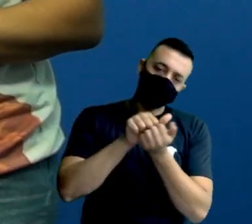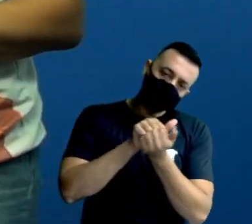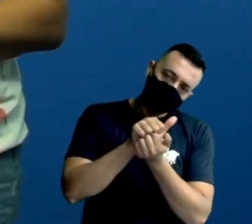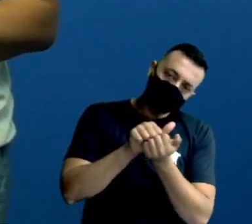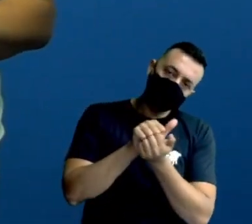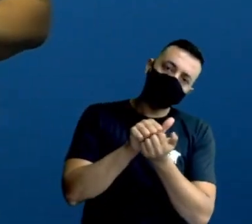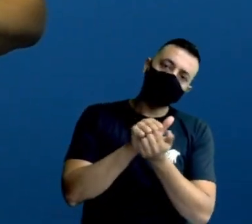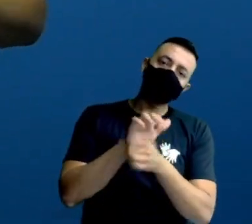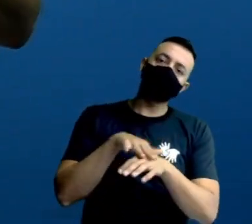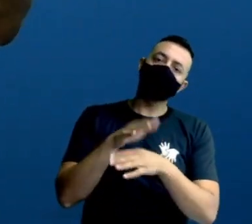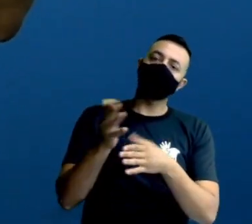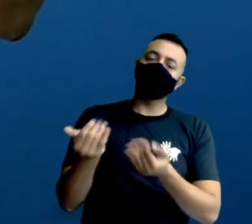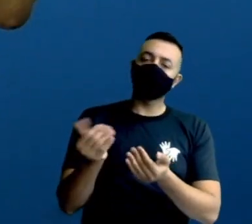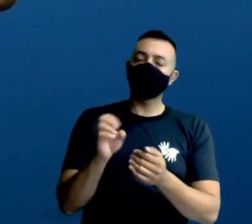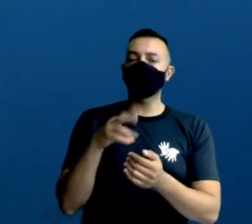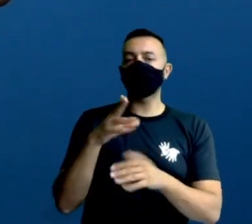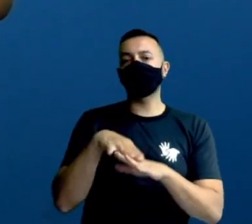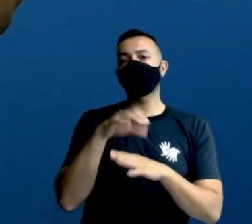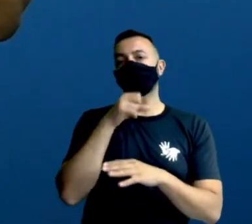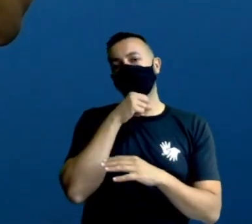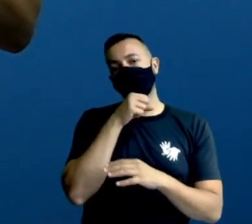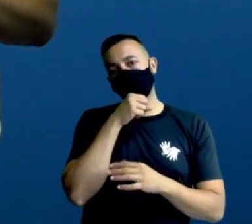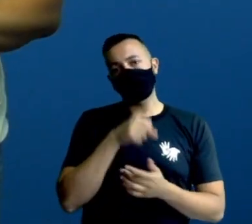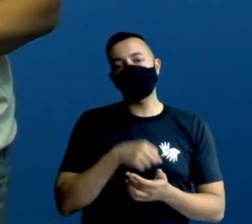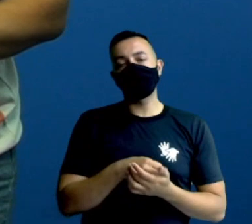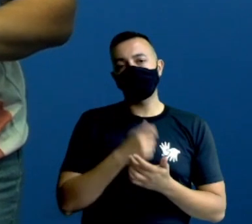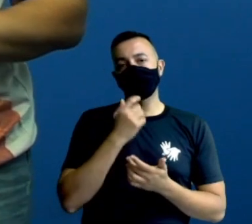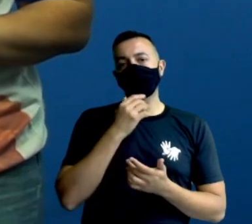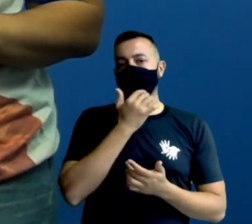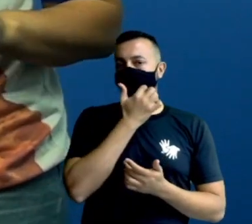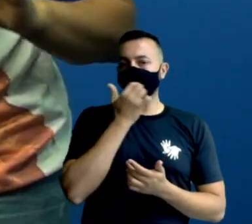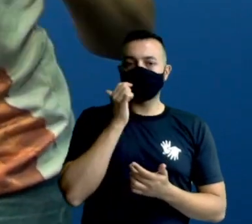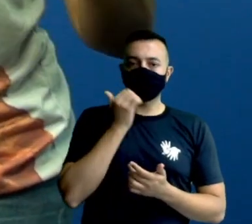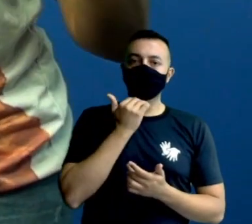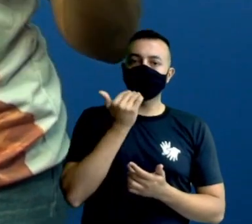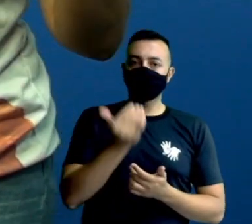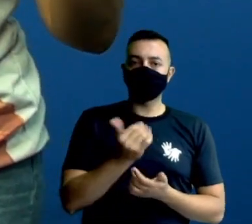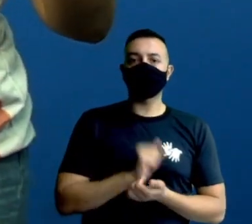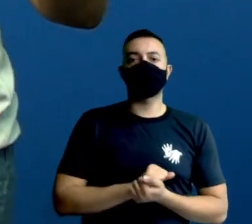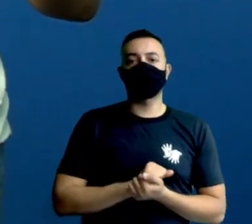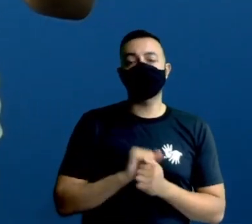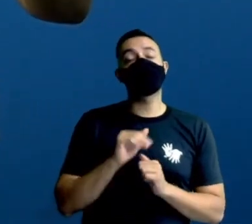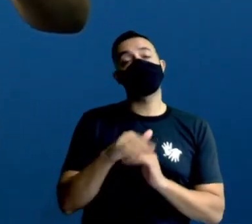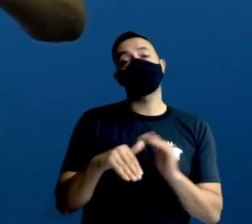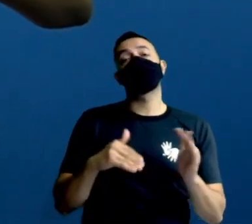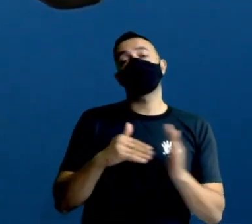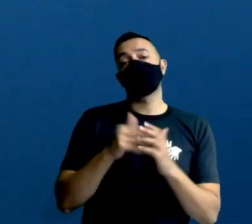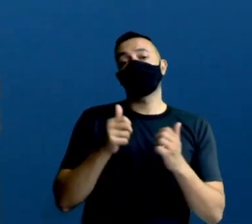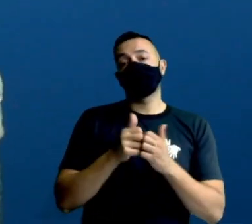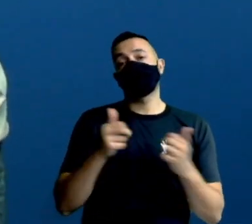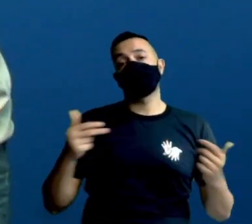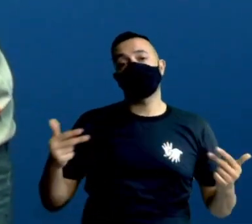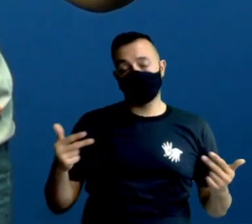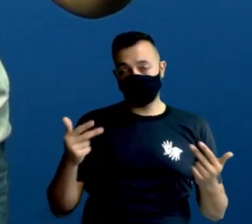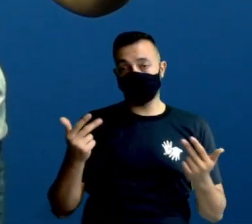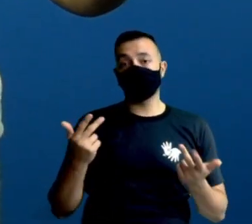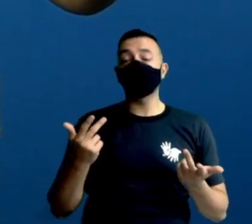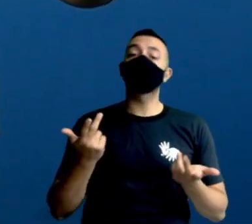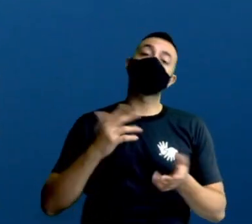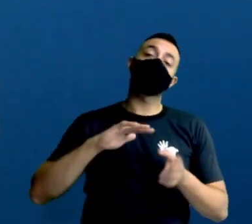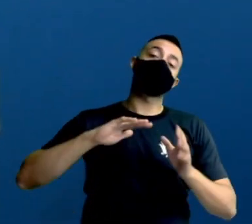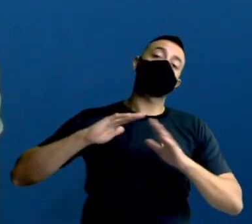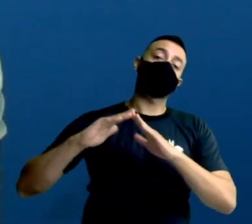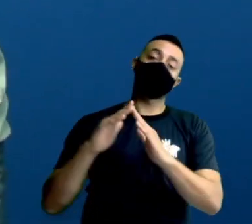até pelos mais novos ou pelos mais velhos que já estão ali ficando sem dentes, né? Então, tudo isso vai fazer com que as aldeias